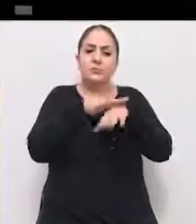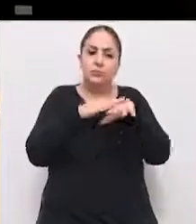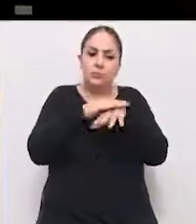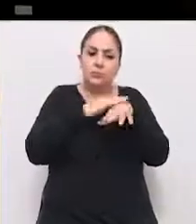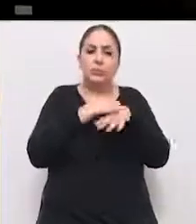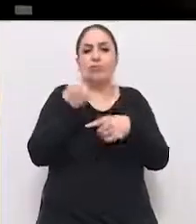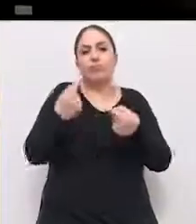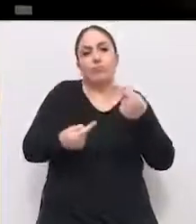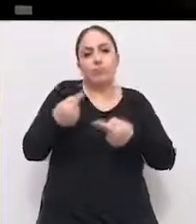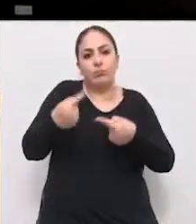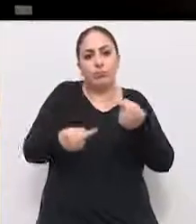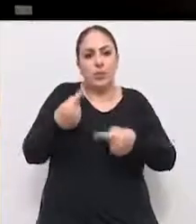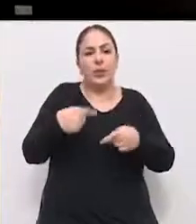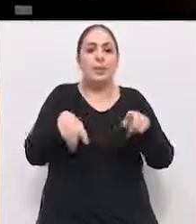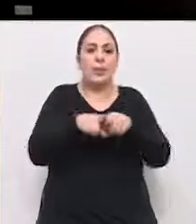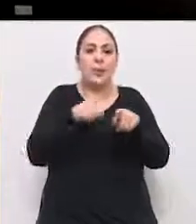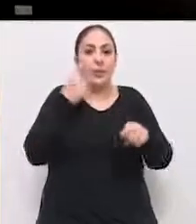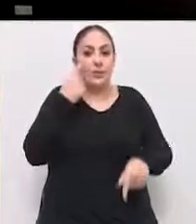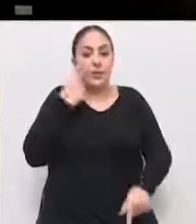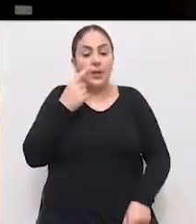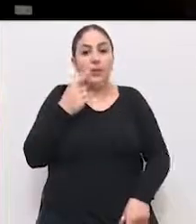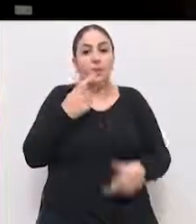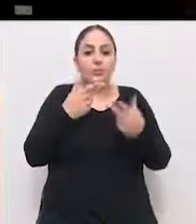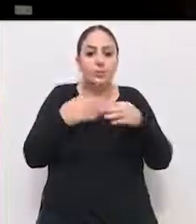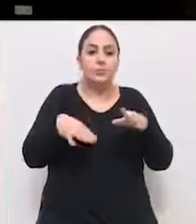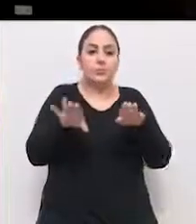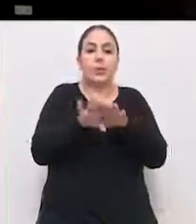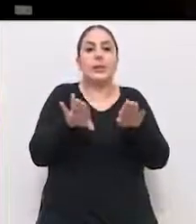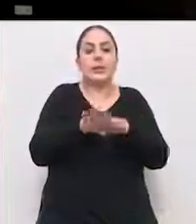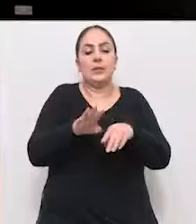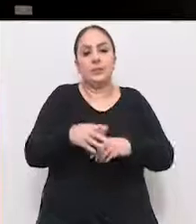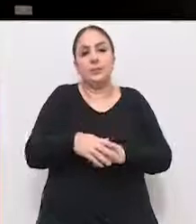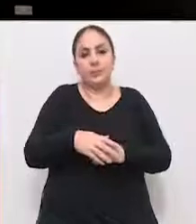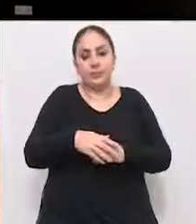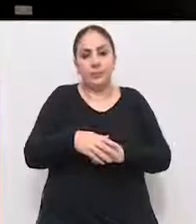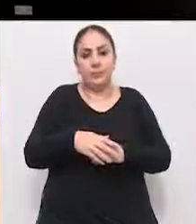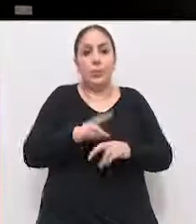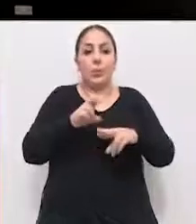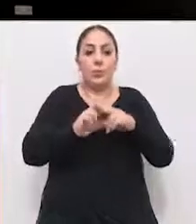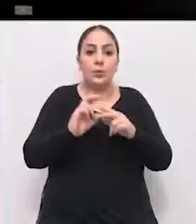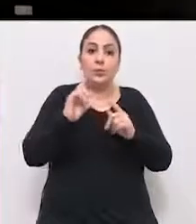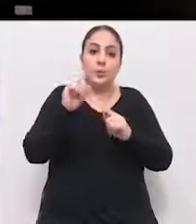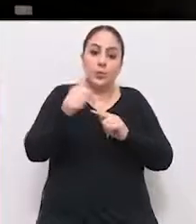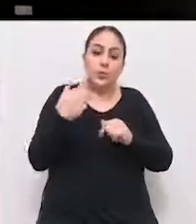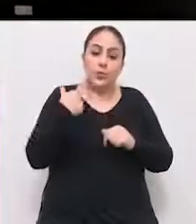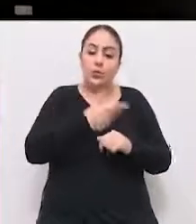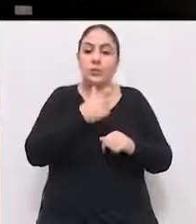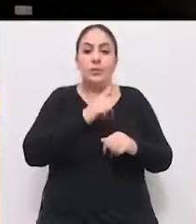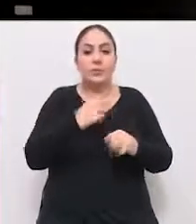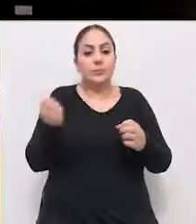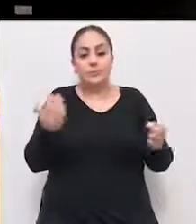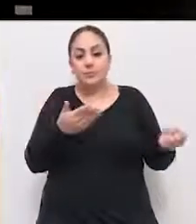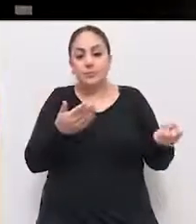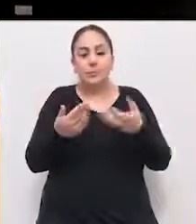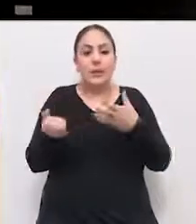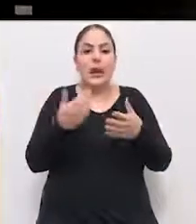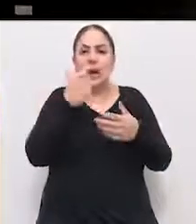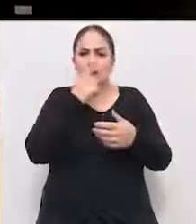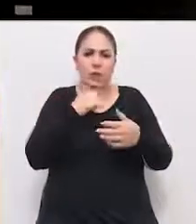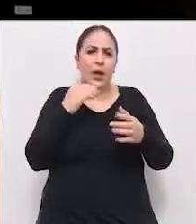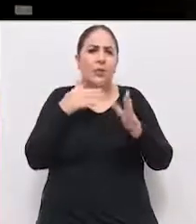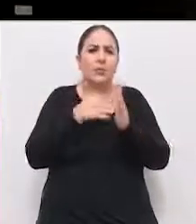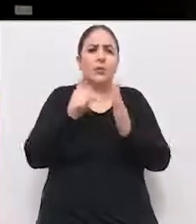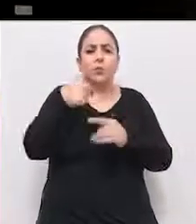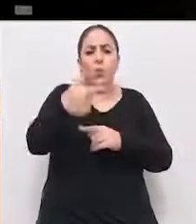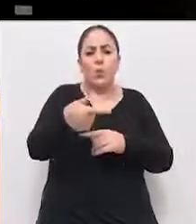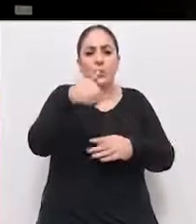país, conversando, discutindo e tratando sobre a paridade. Então, logo mais teremos novidades. Eu creio que até